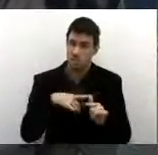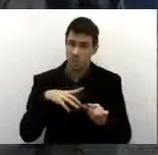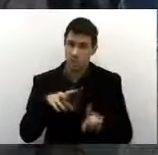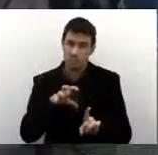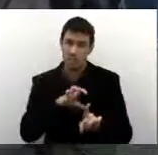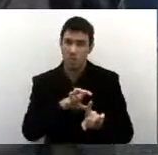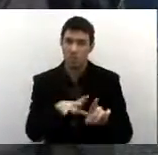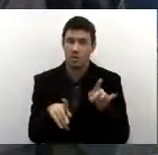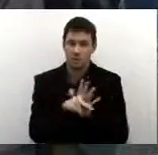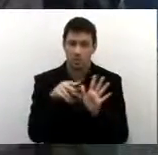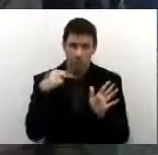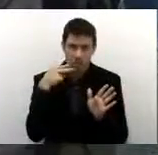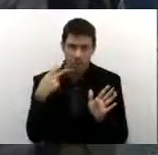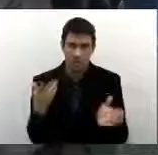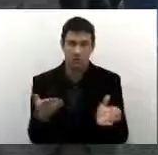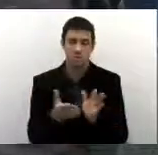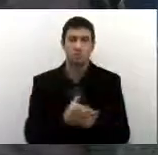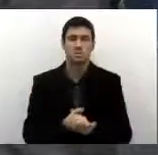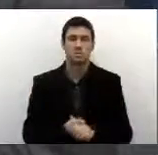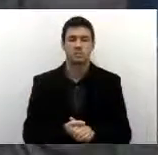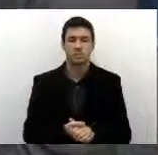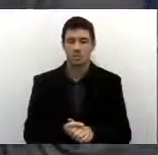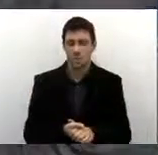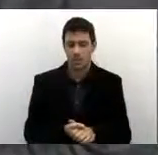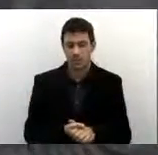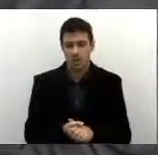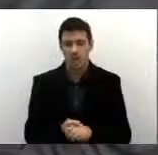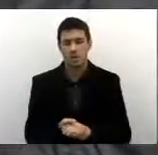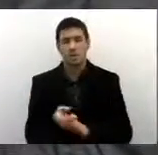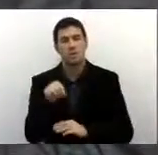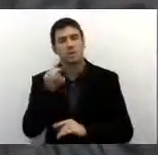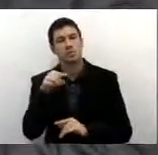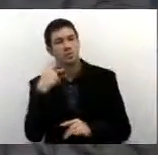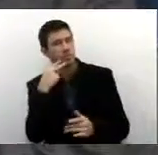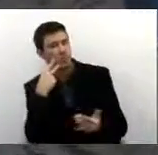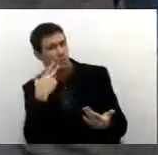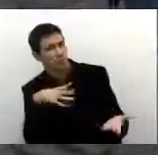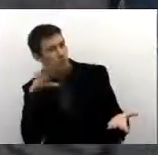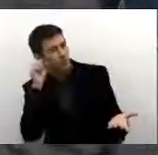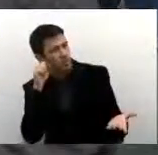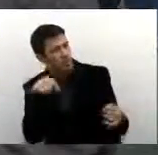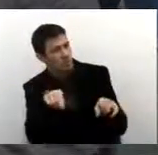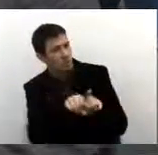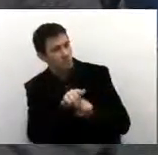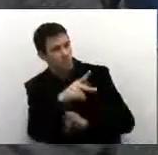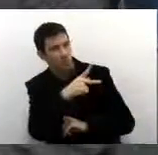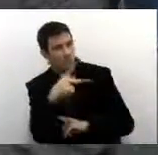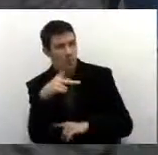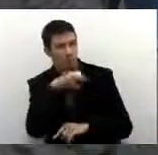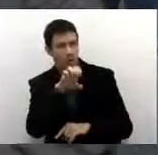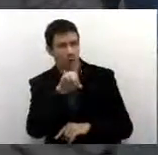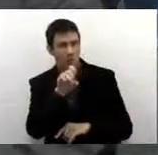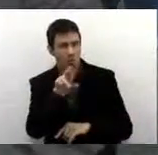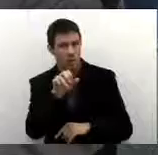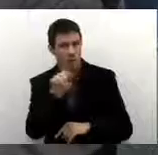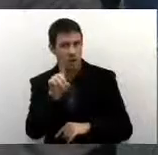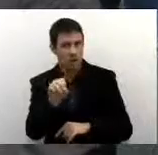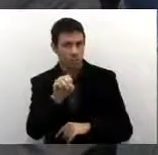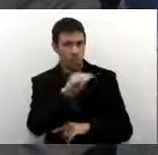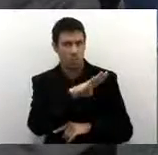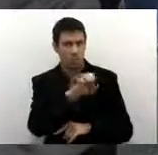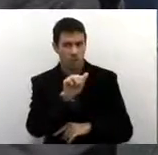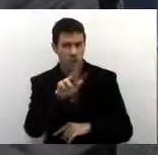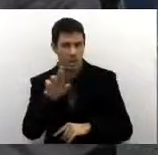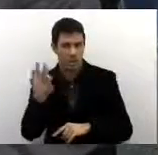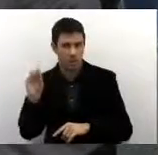por ser da bancada de oposição. Para a gente encerrar aqui com o senhor, vereador, e a gente vai ouvir já também o presidente Eduardo Barreto, o senhor acha que falta esmiuçar um pouco